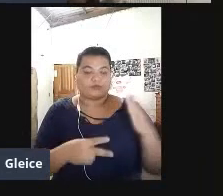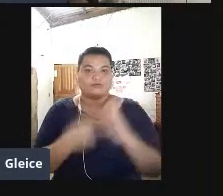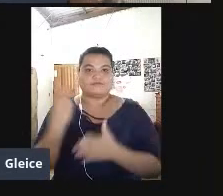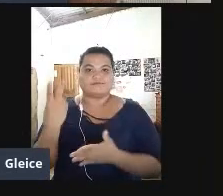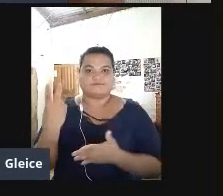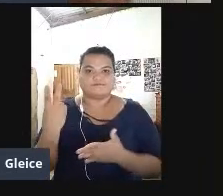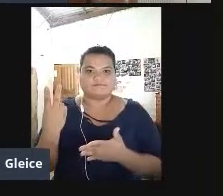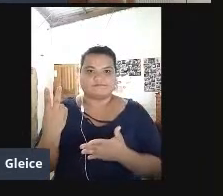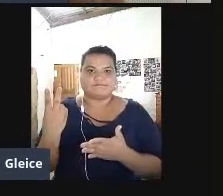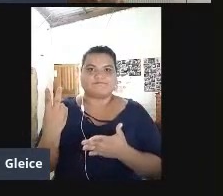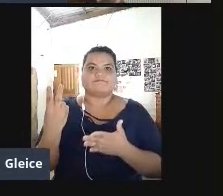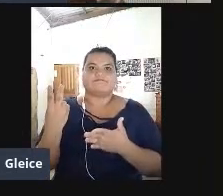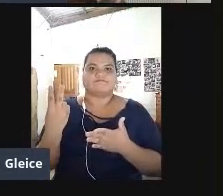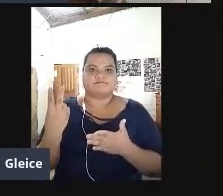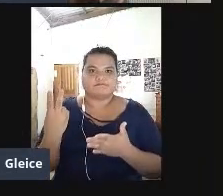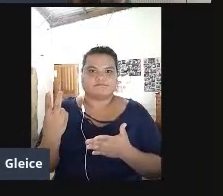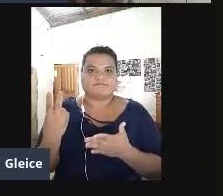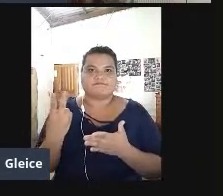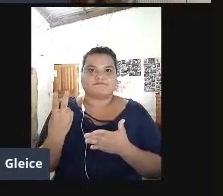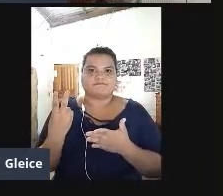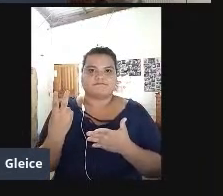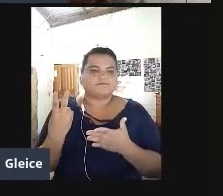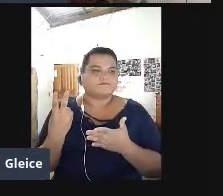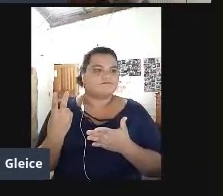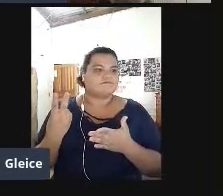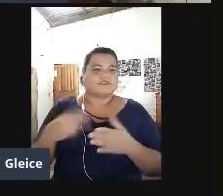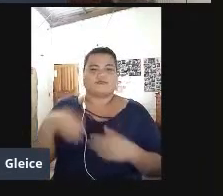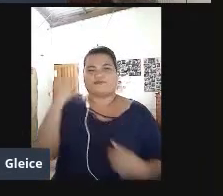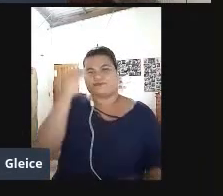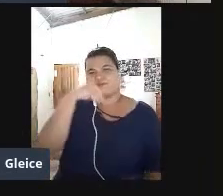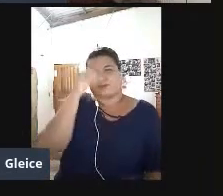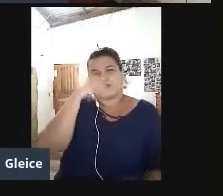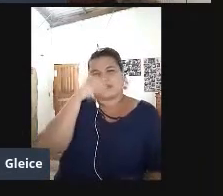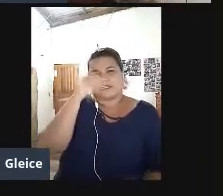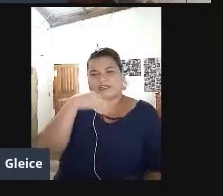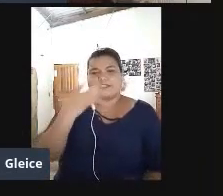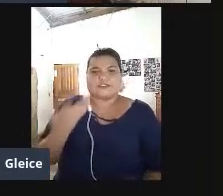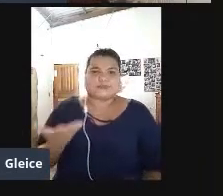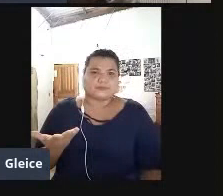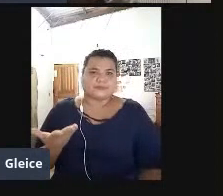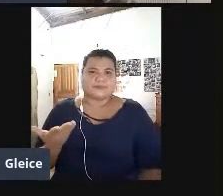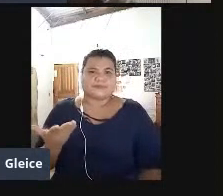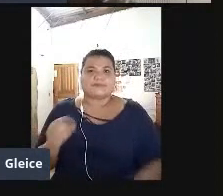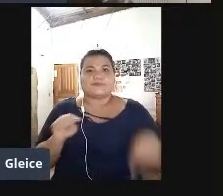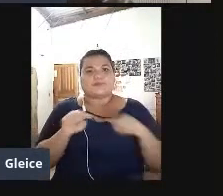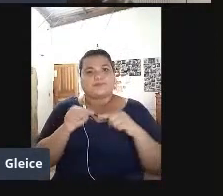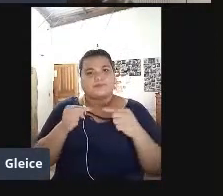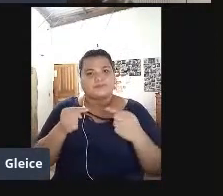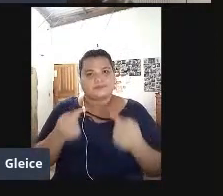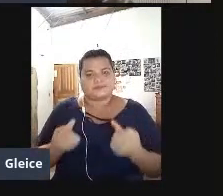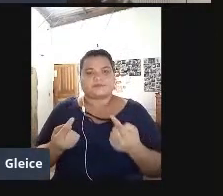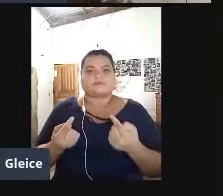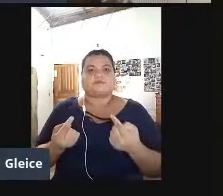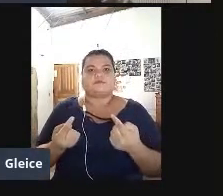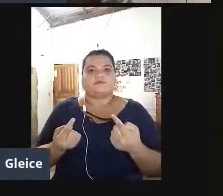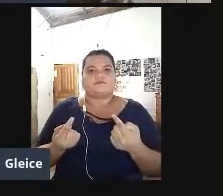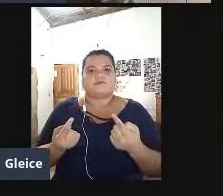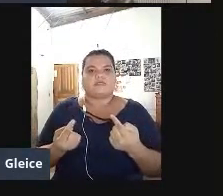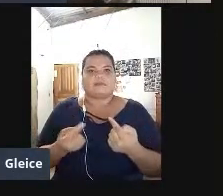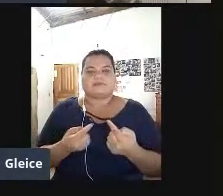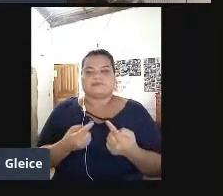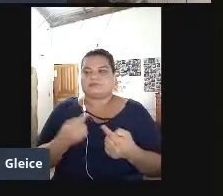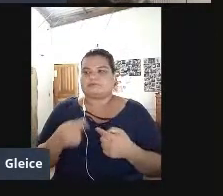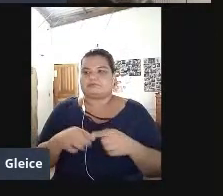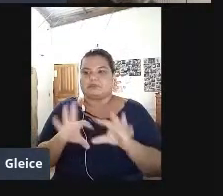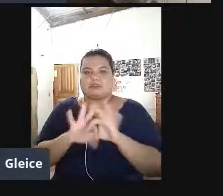de 0 por inúmeras vezes, porque estava com valores altíssimos de drogas vasoativas, mas que se fosse de alta, possivelmente iria ser um candidato a